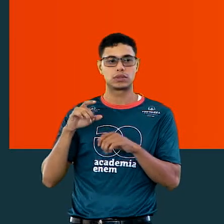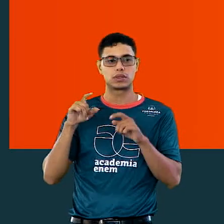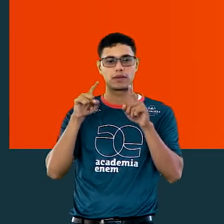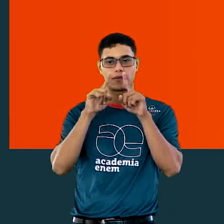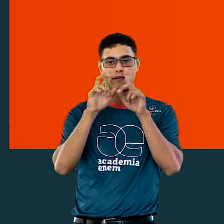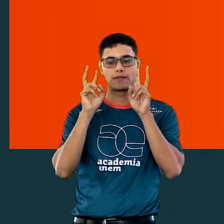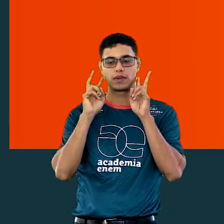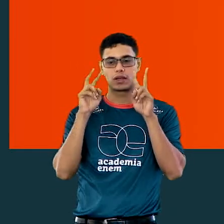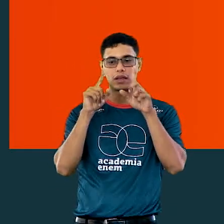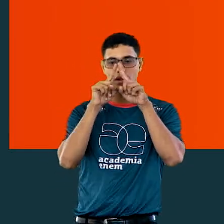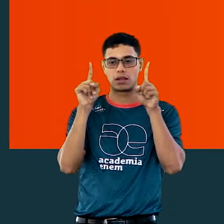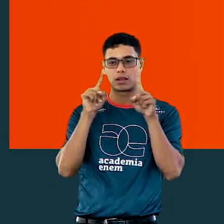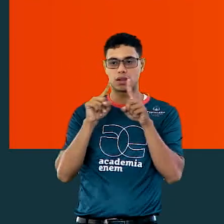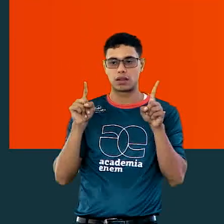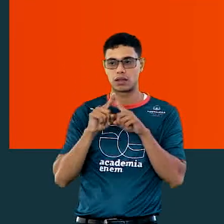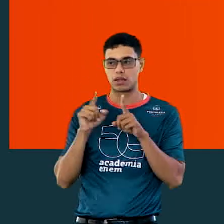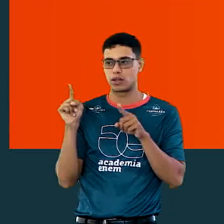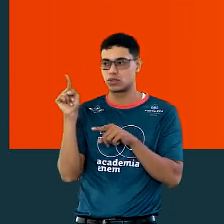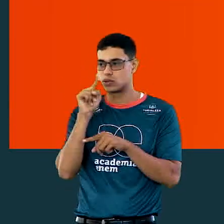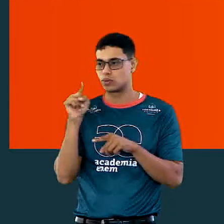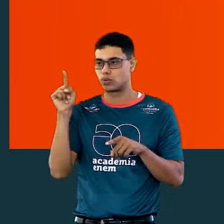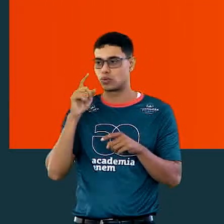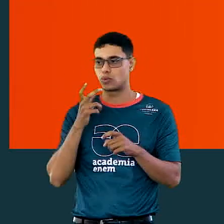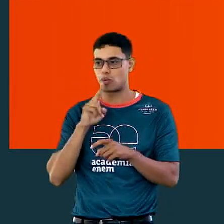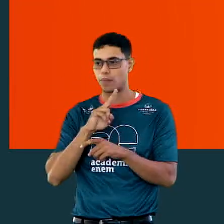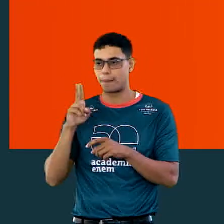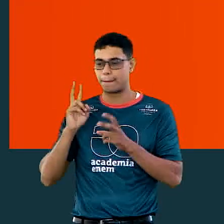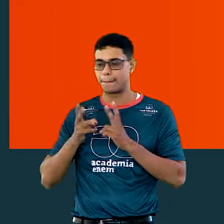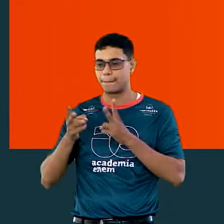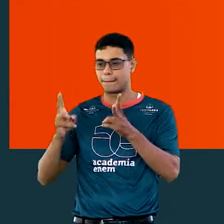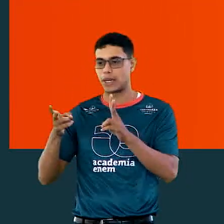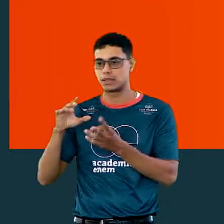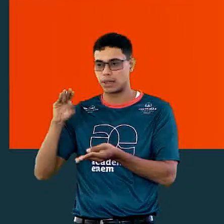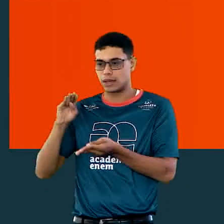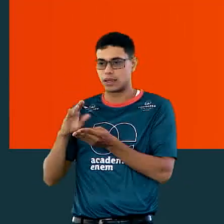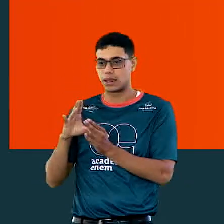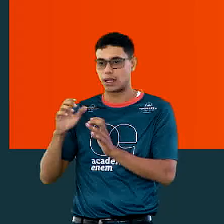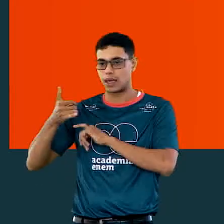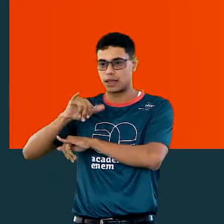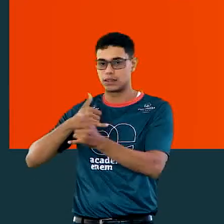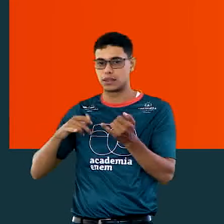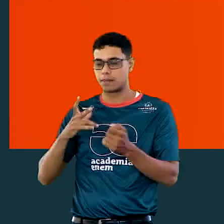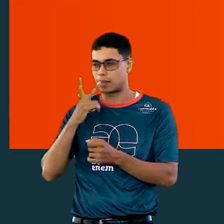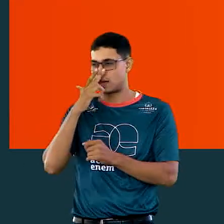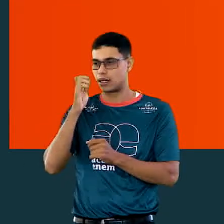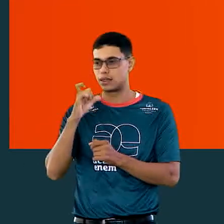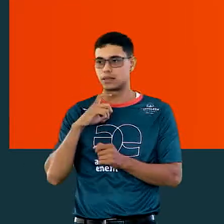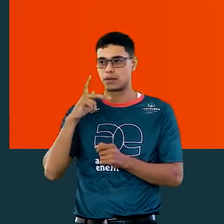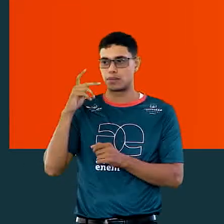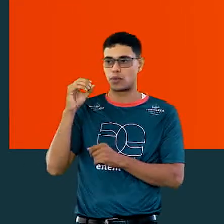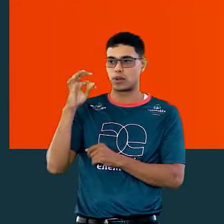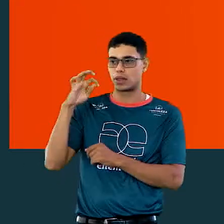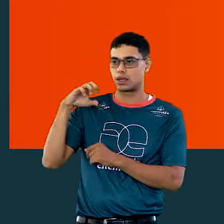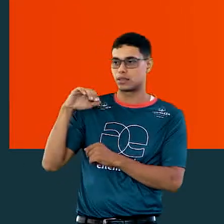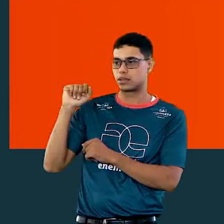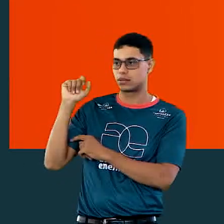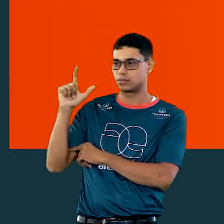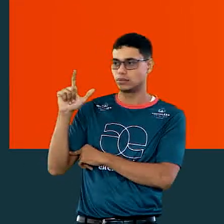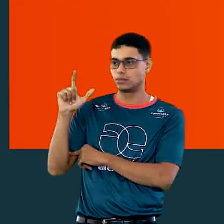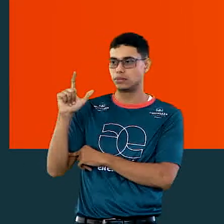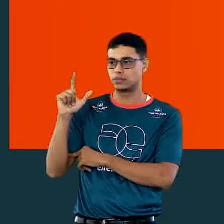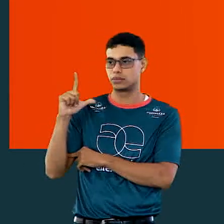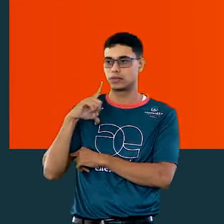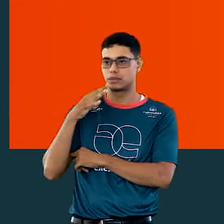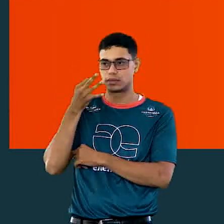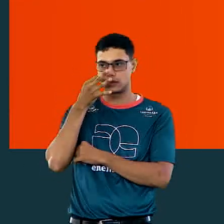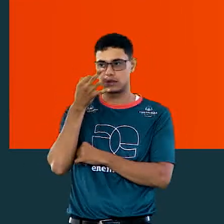circula mesma tensão elétrica. Tensão é a mesma coisa que diferença de potencial.